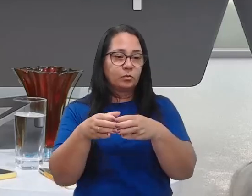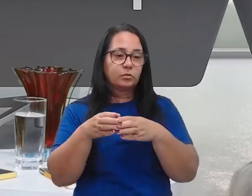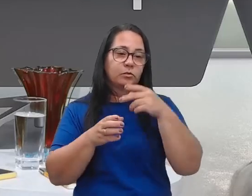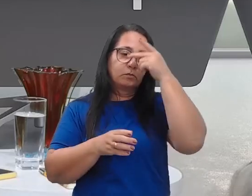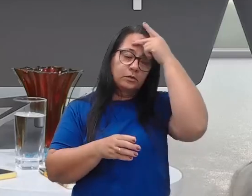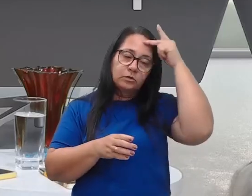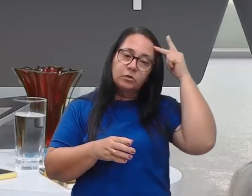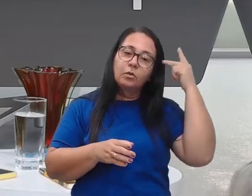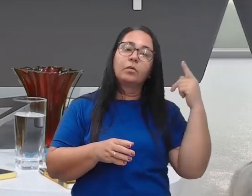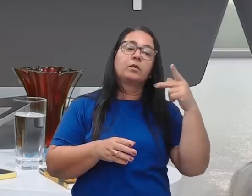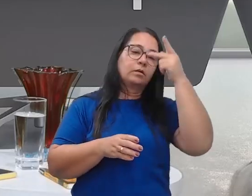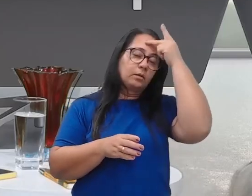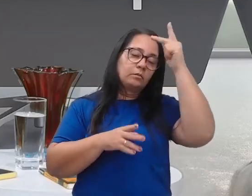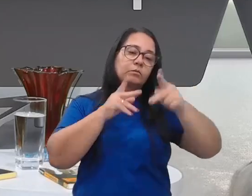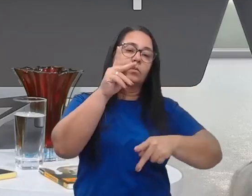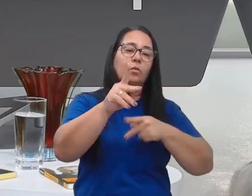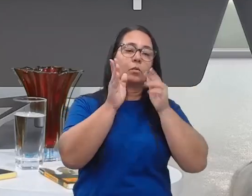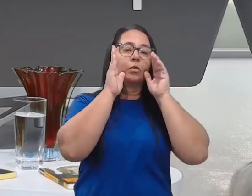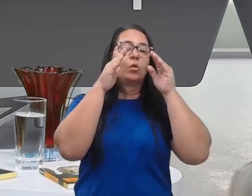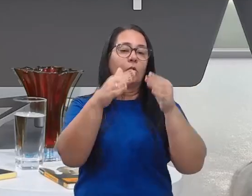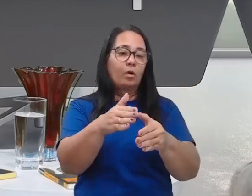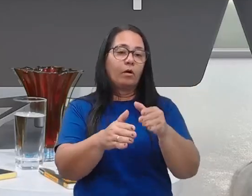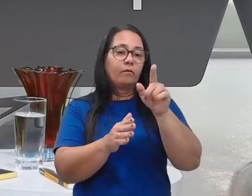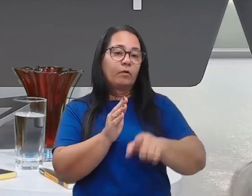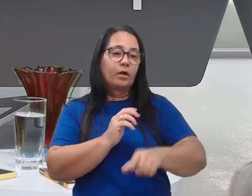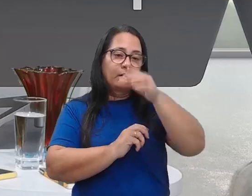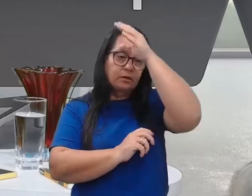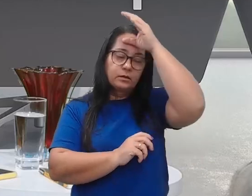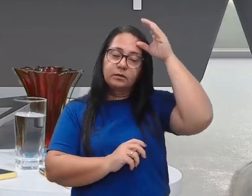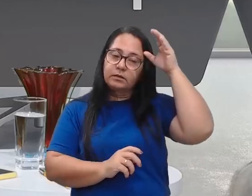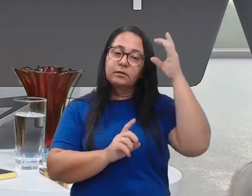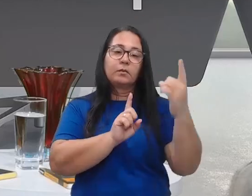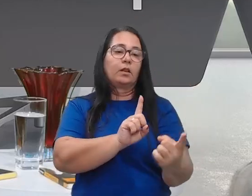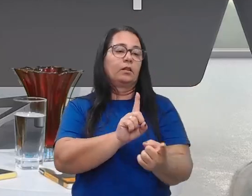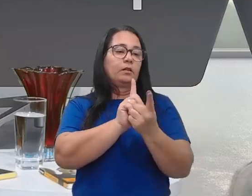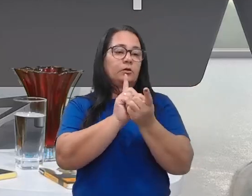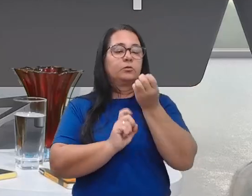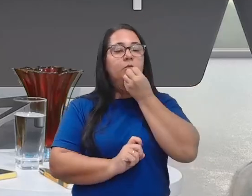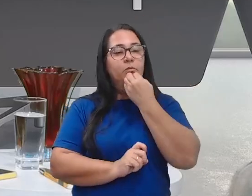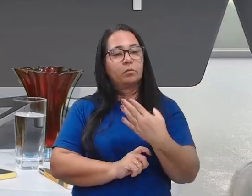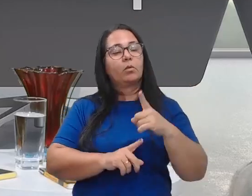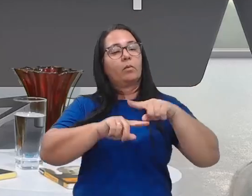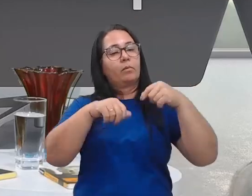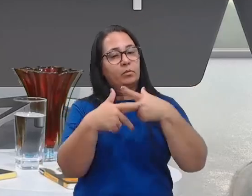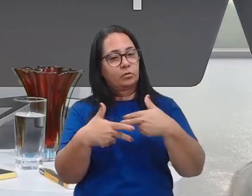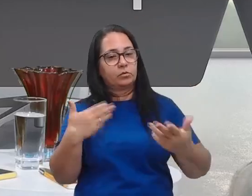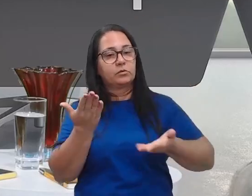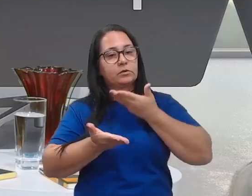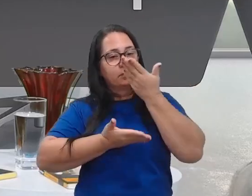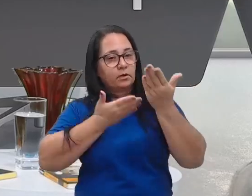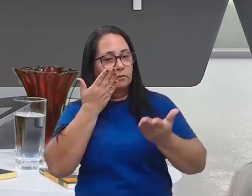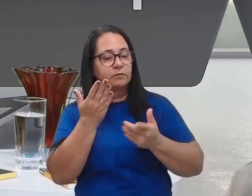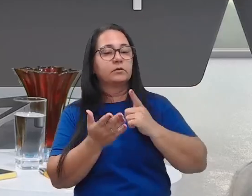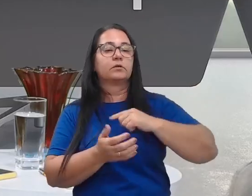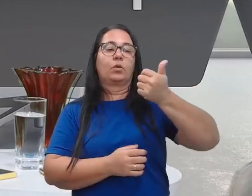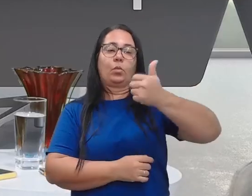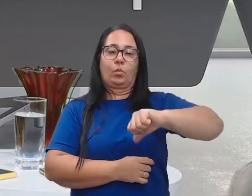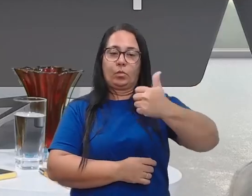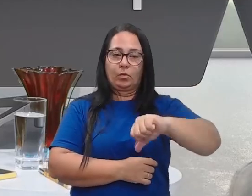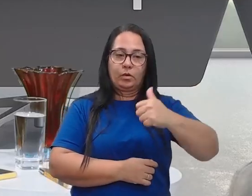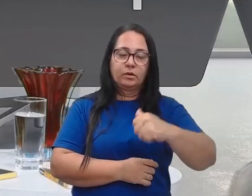sua clientela, para que ela seja bem atendida e o seu produto ou serviço chegue a ela com qualidade, pelos